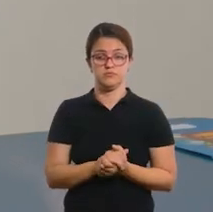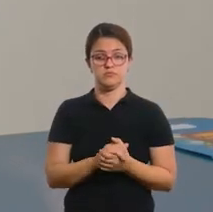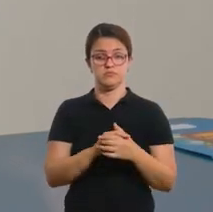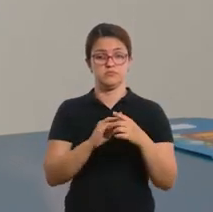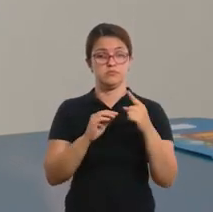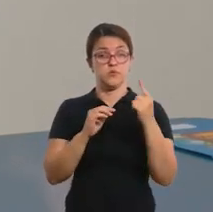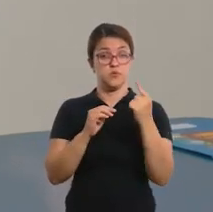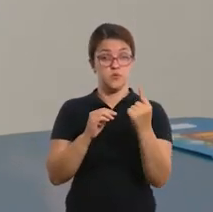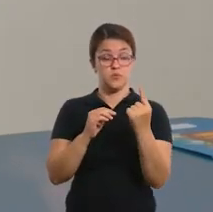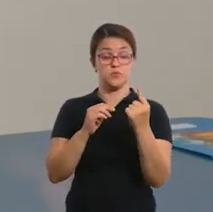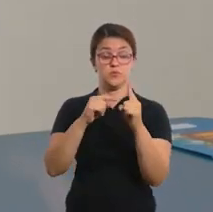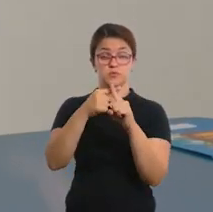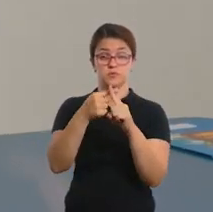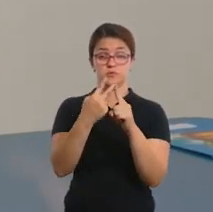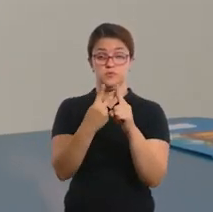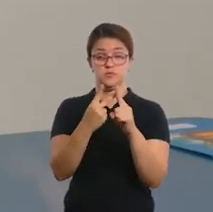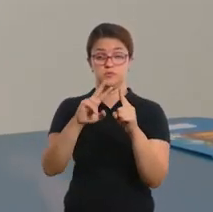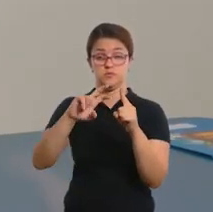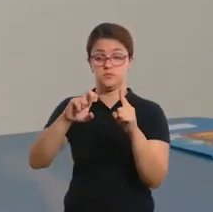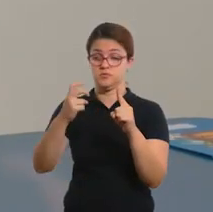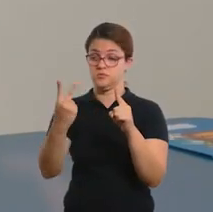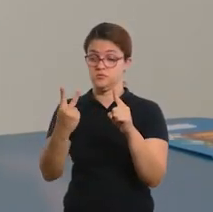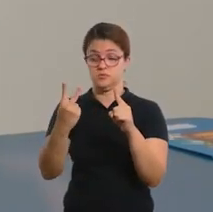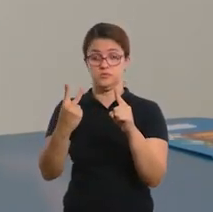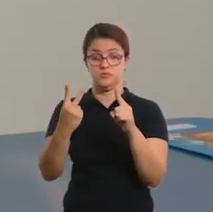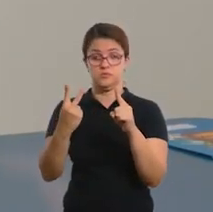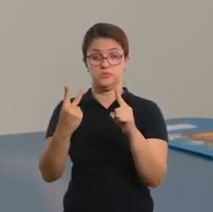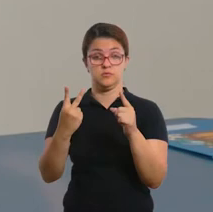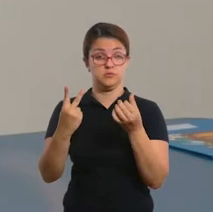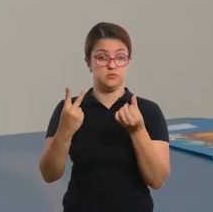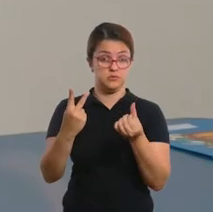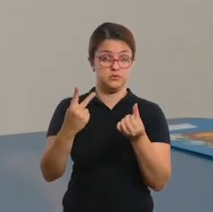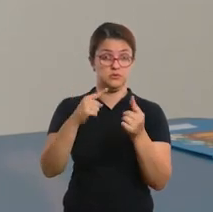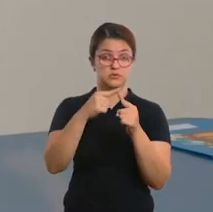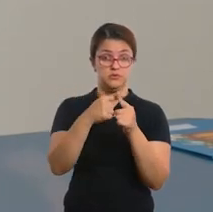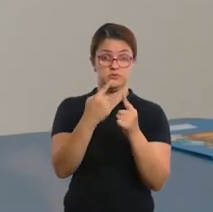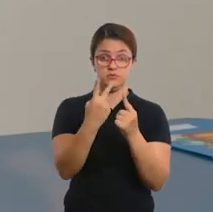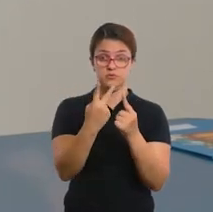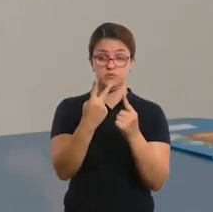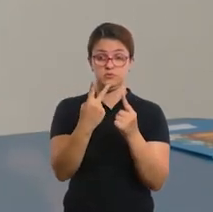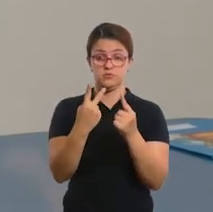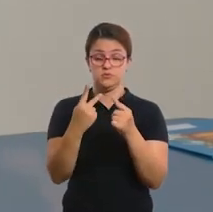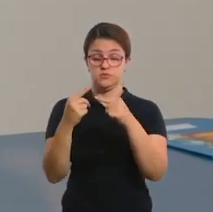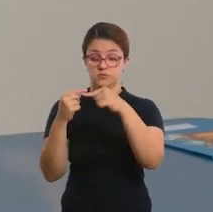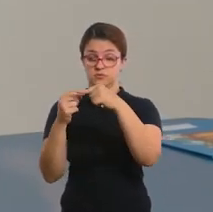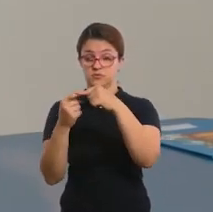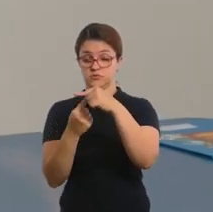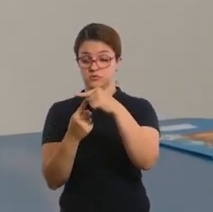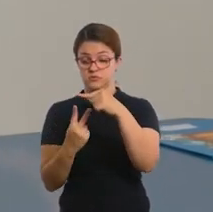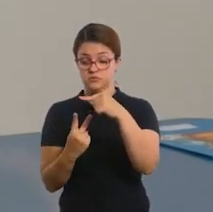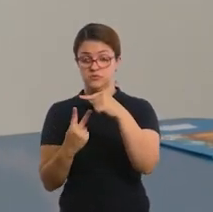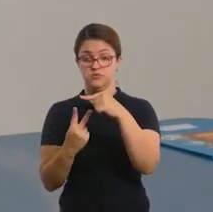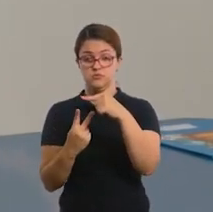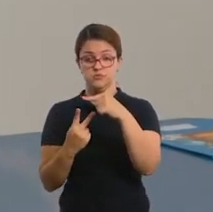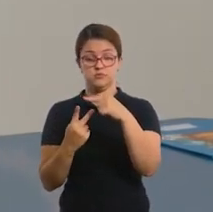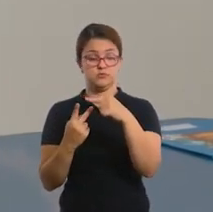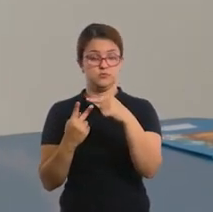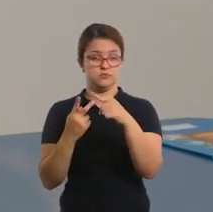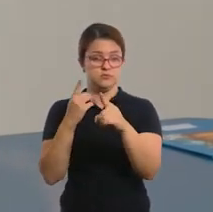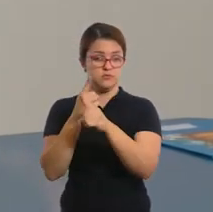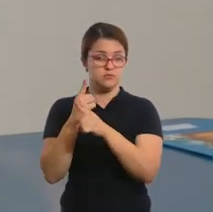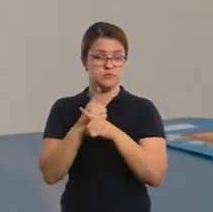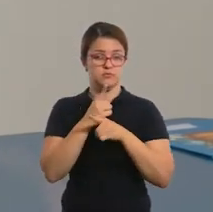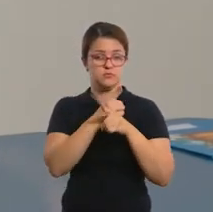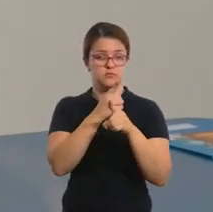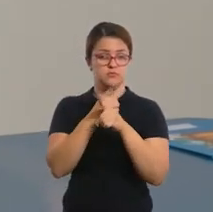vamos multiplicar 1 vezes 2, 2. 6 vezes 2, 12. Assim, a gente pode